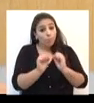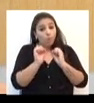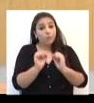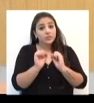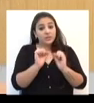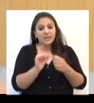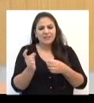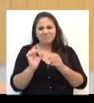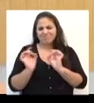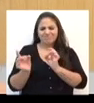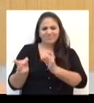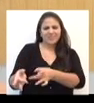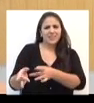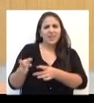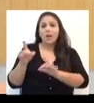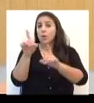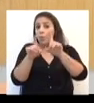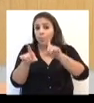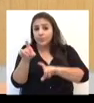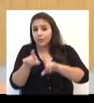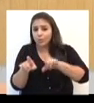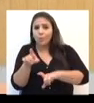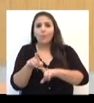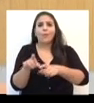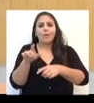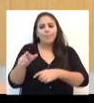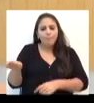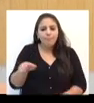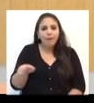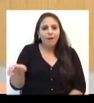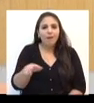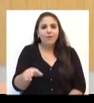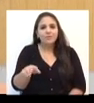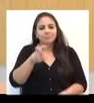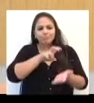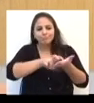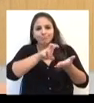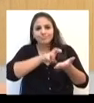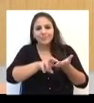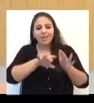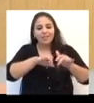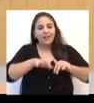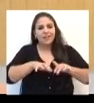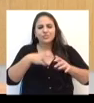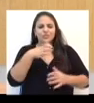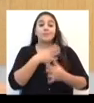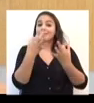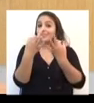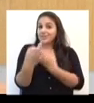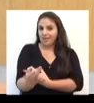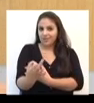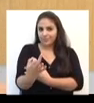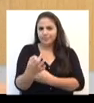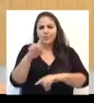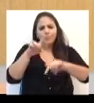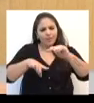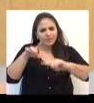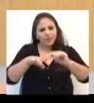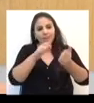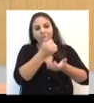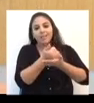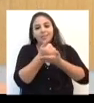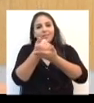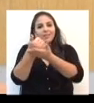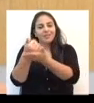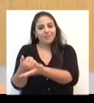adequada de computadores, mouses, impressoras e teclados. Todos estes equipamentos poderão ser levados